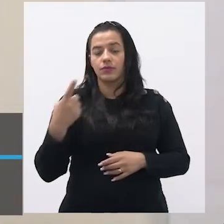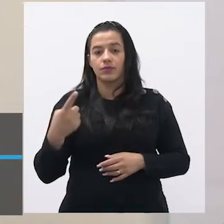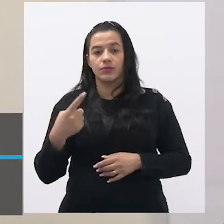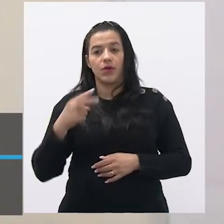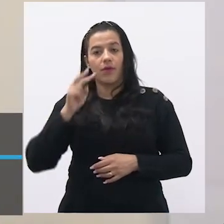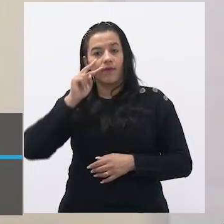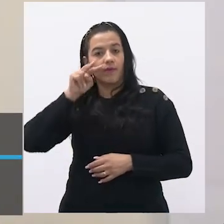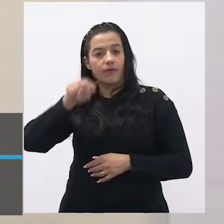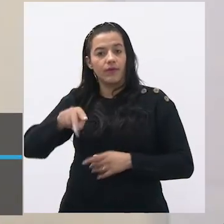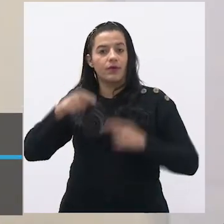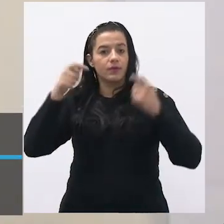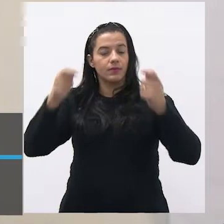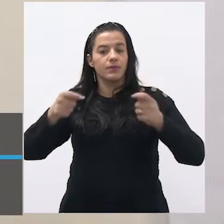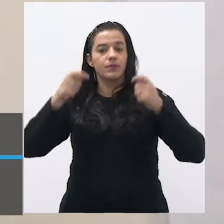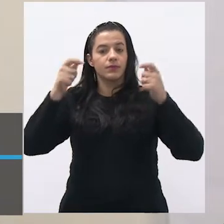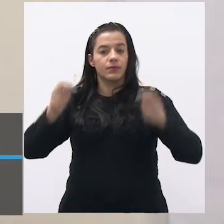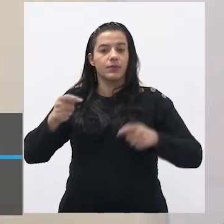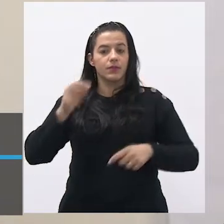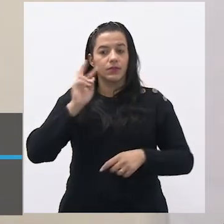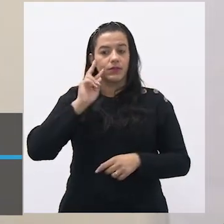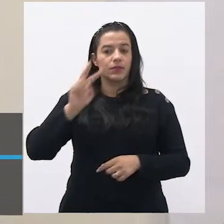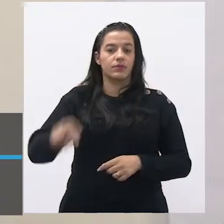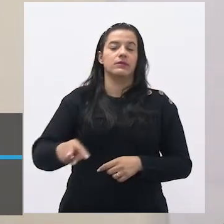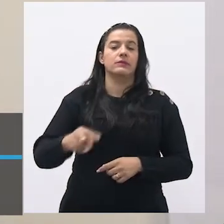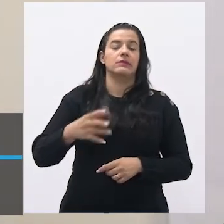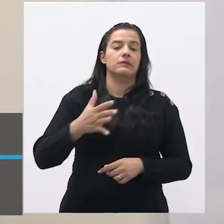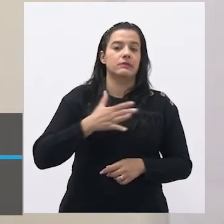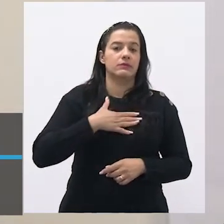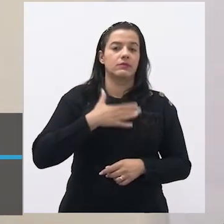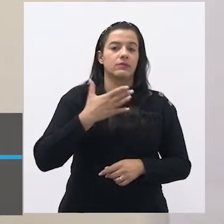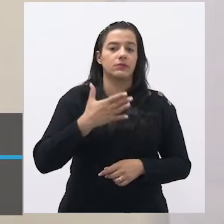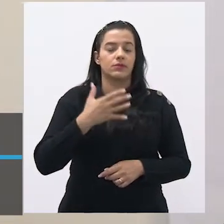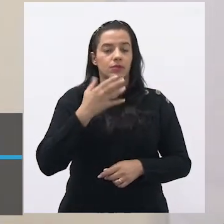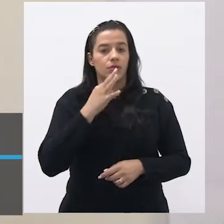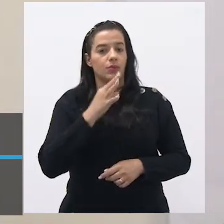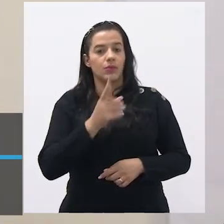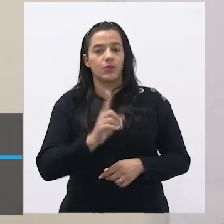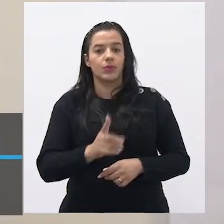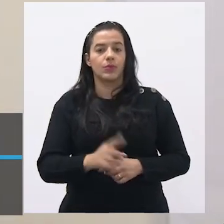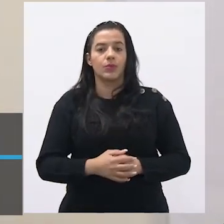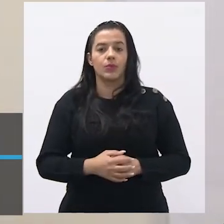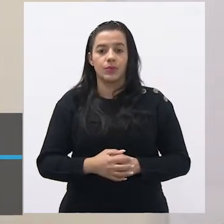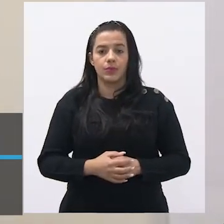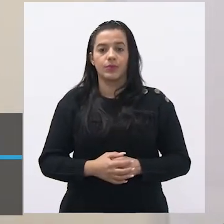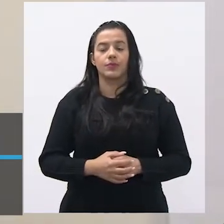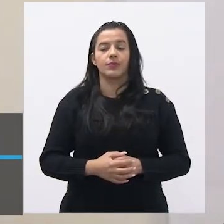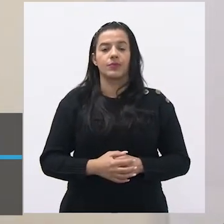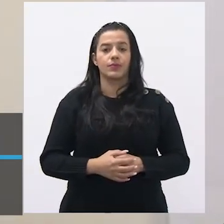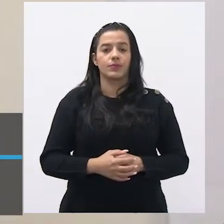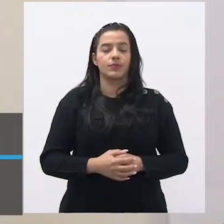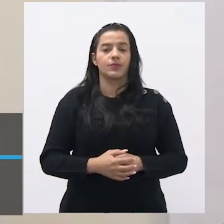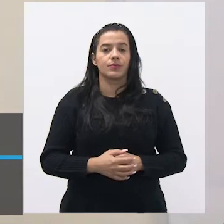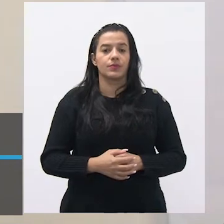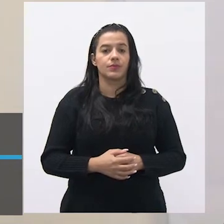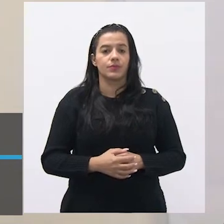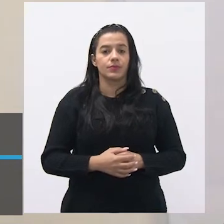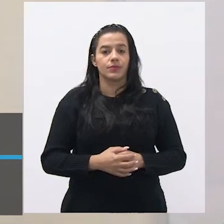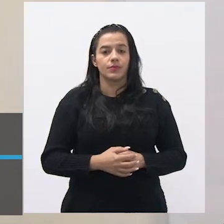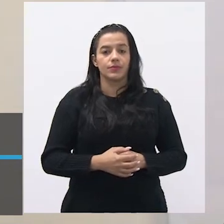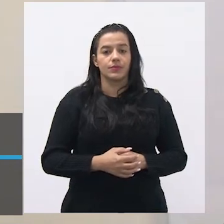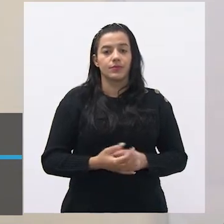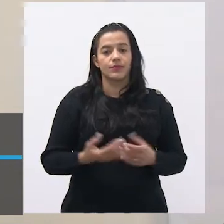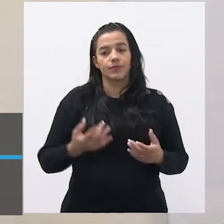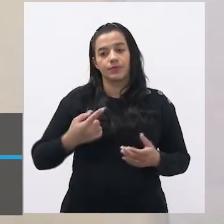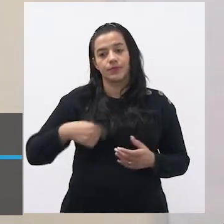de manifestação do qual a gente não é capaz de sequer reconhecer um outro com as suas próprias crenças, né? Então,